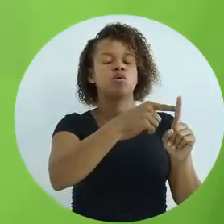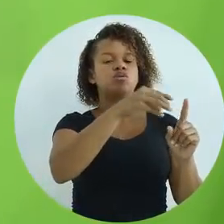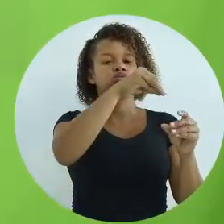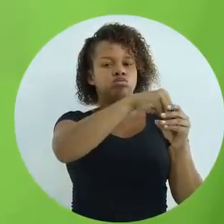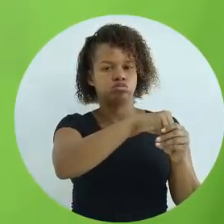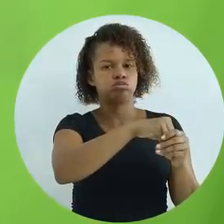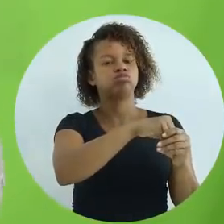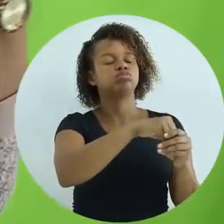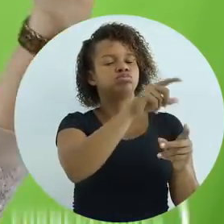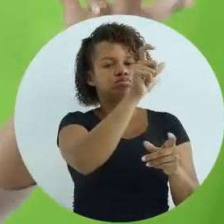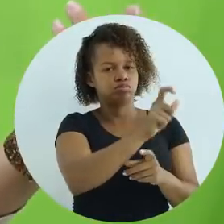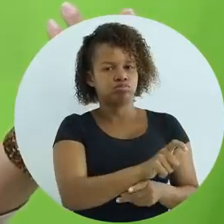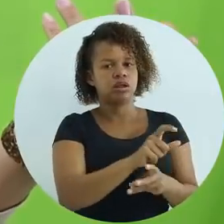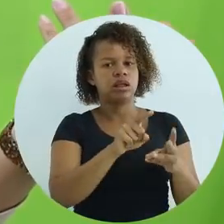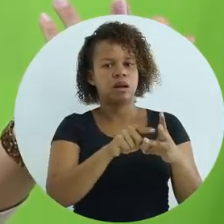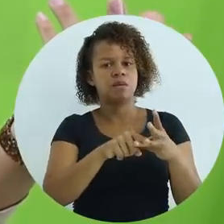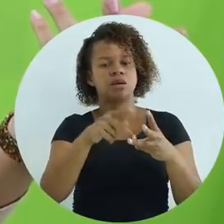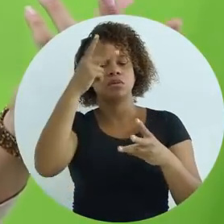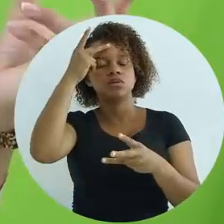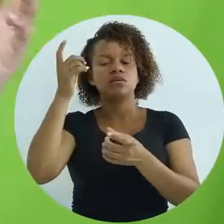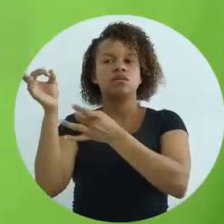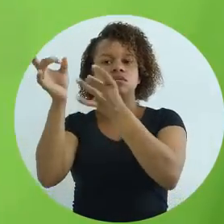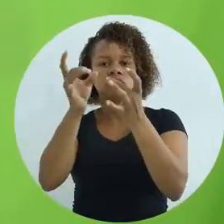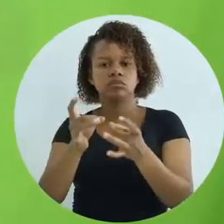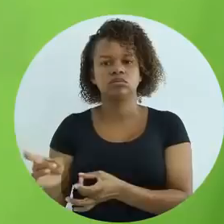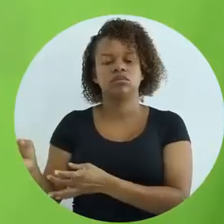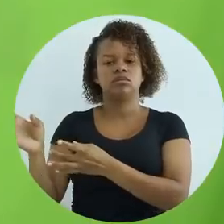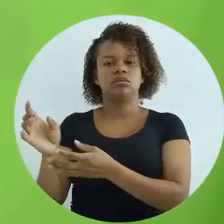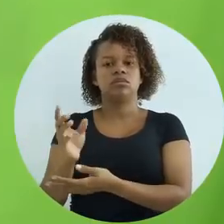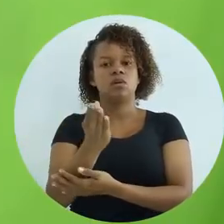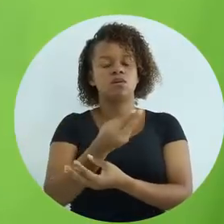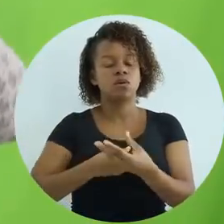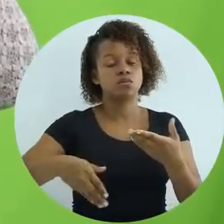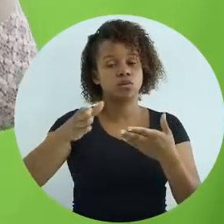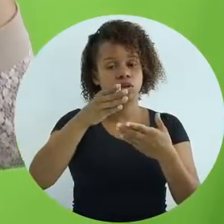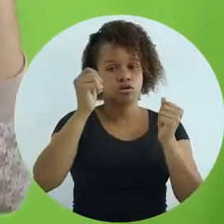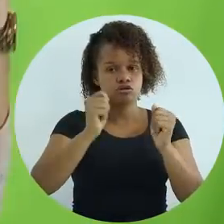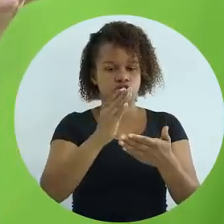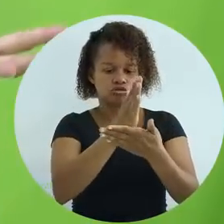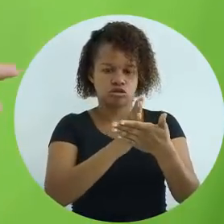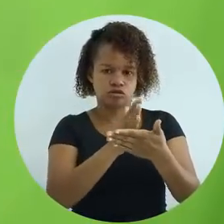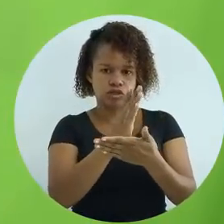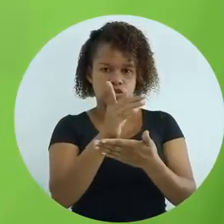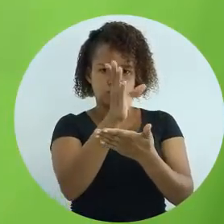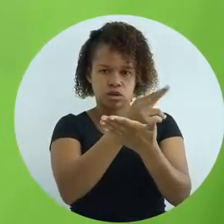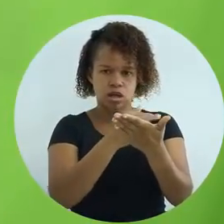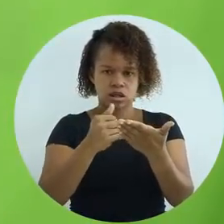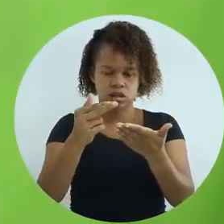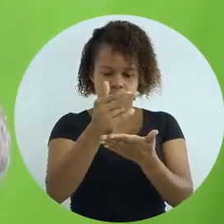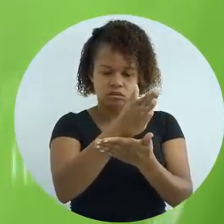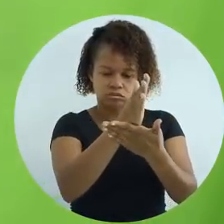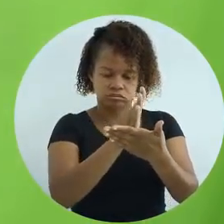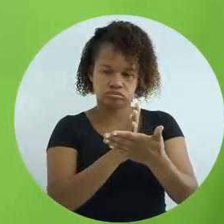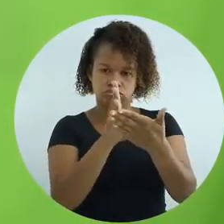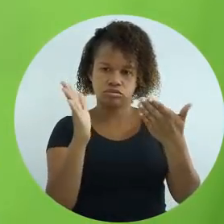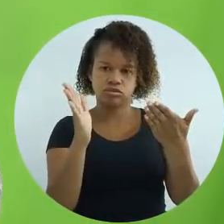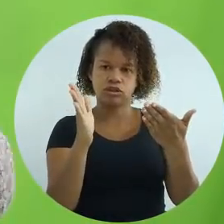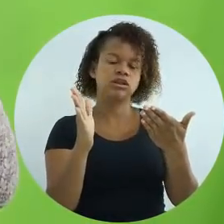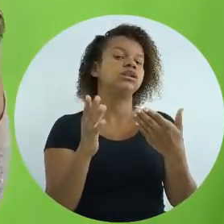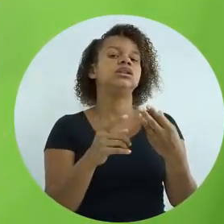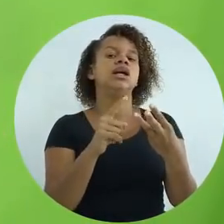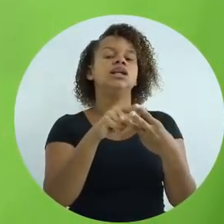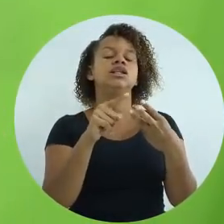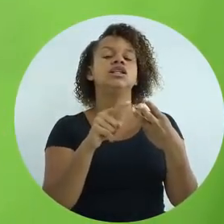do principal produtor e fornecedores. Então, nós poderíamos dividir um desenho macro de uma cadeia de suprimentos em